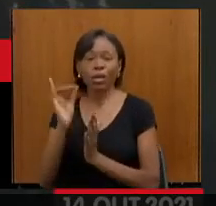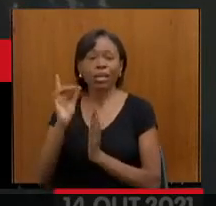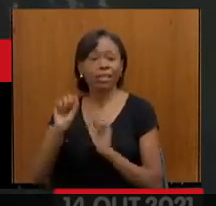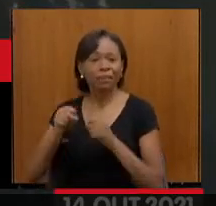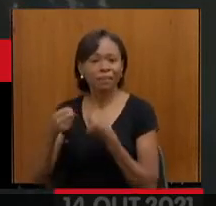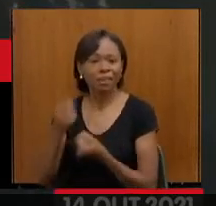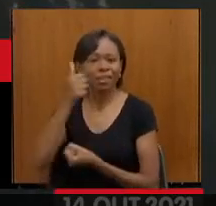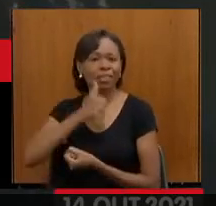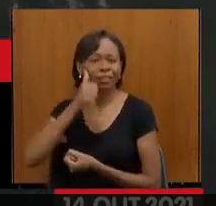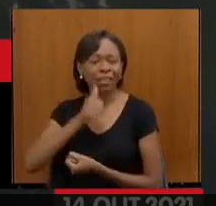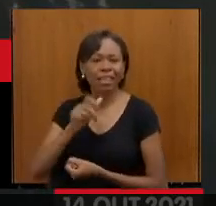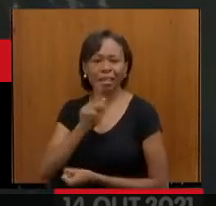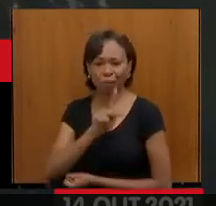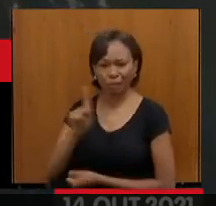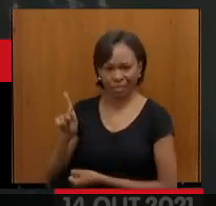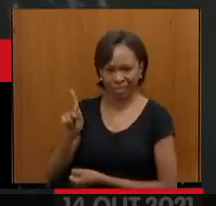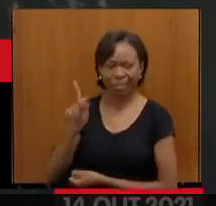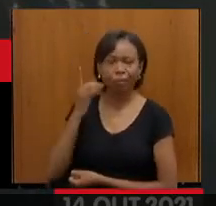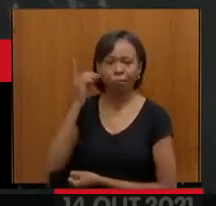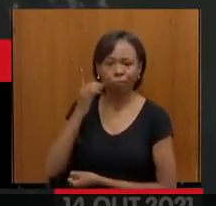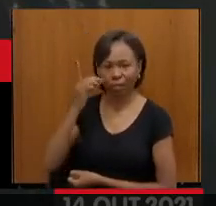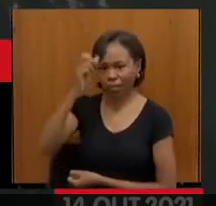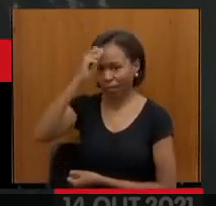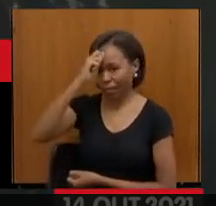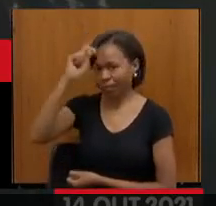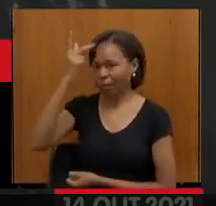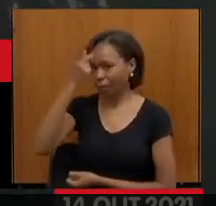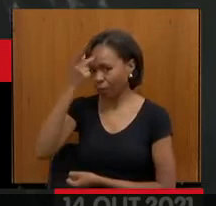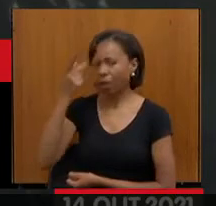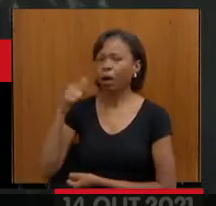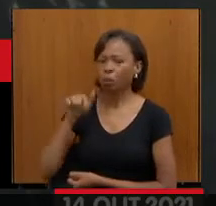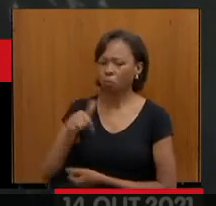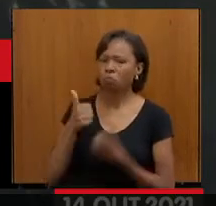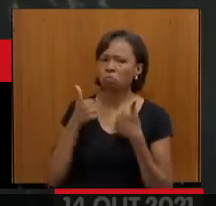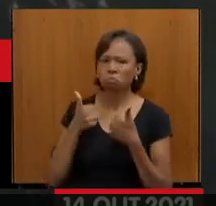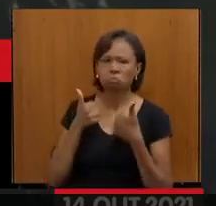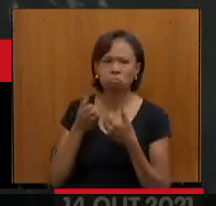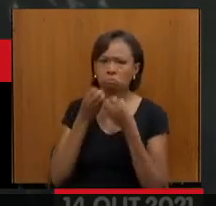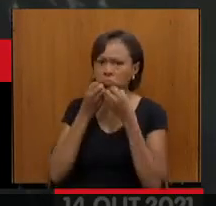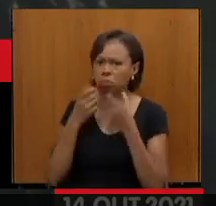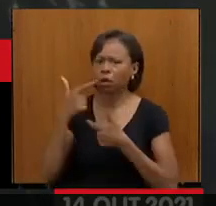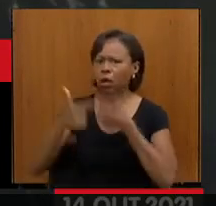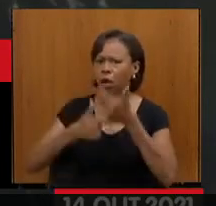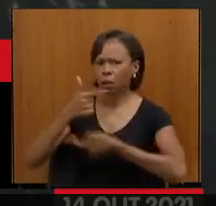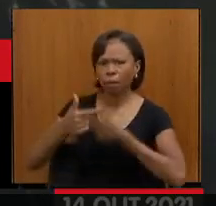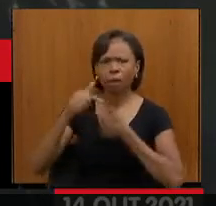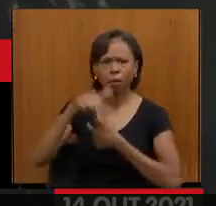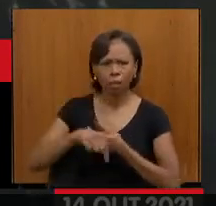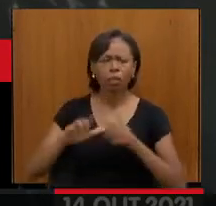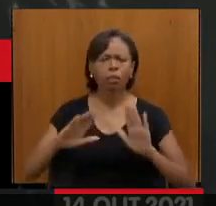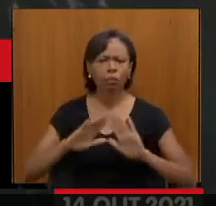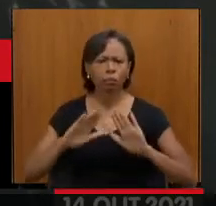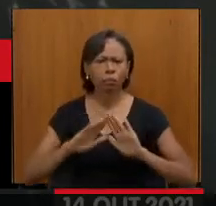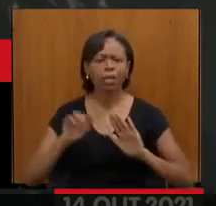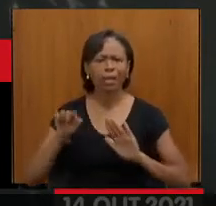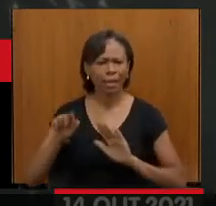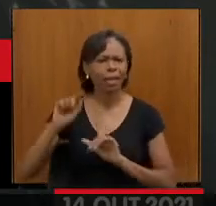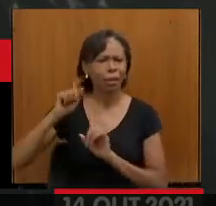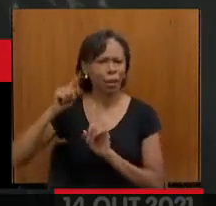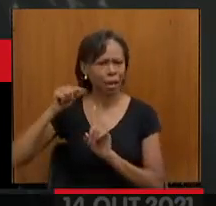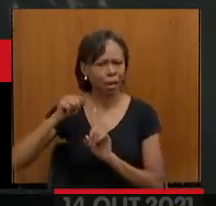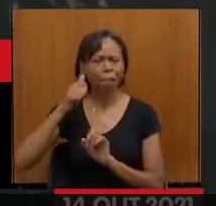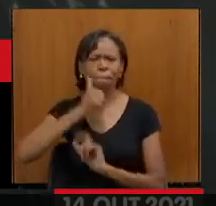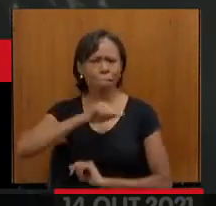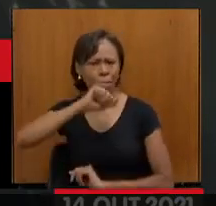da presidente Ana Paula, que faz um belíssimo trabalho com as mulheres dessa casa, uma mãe dedicada, zelosa, que conquistou